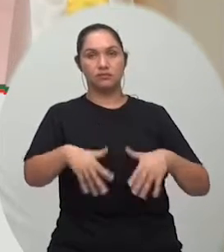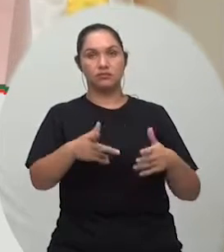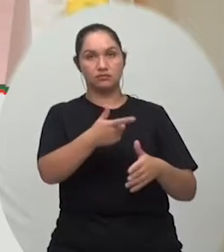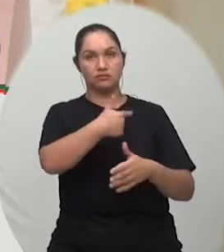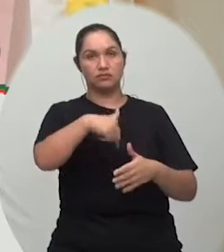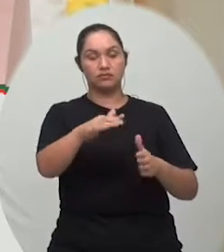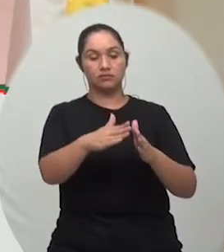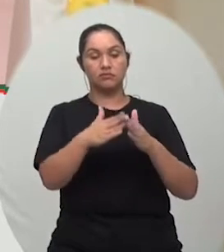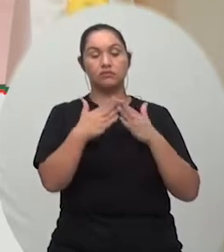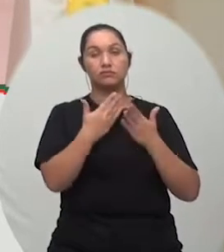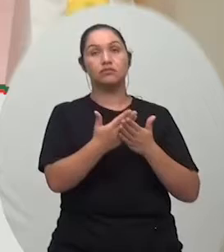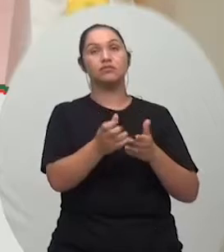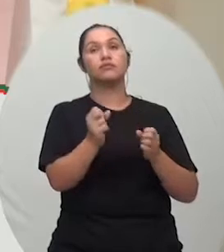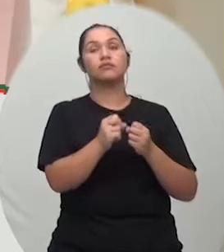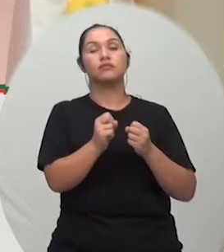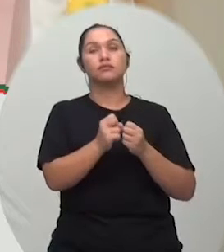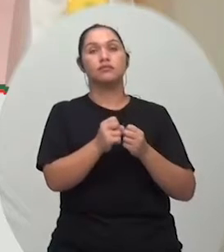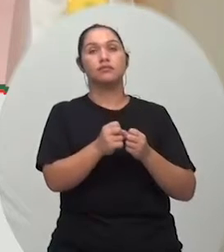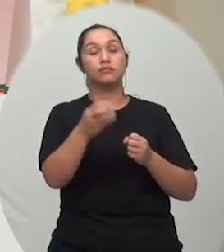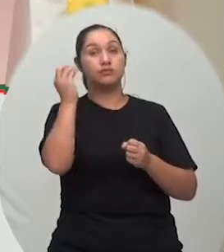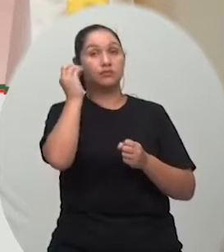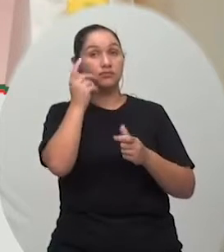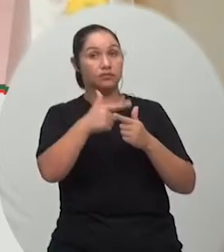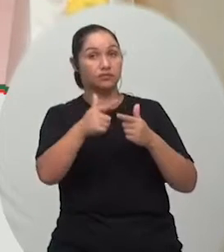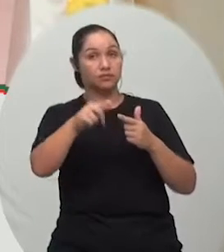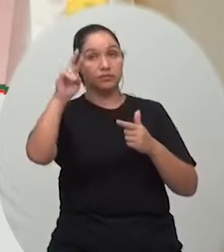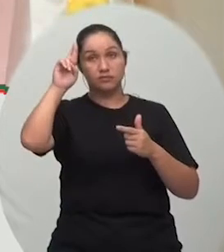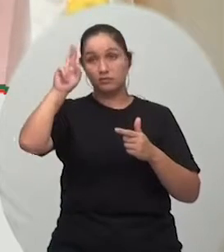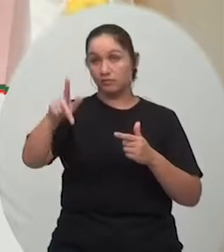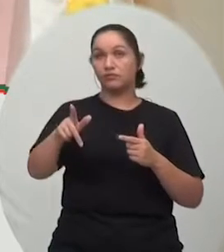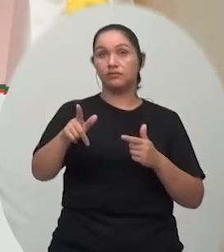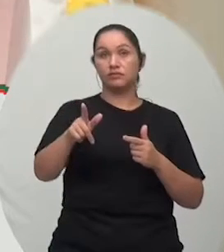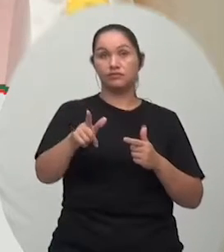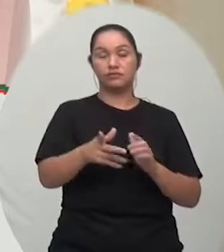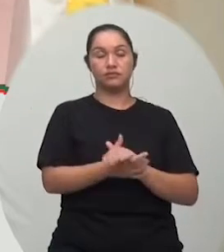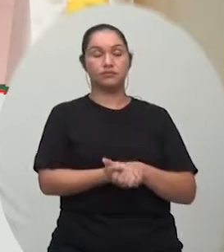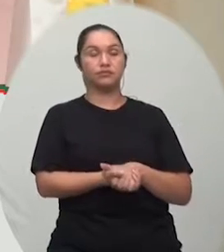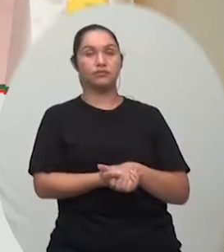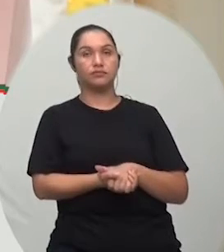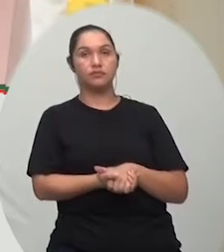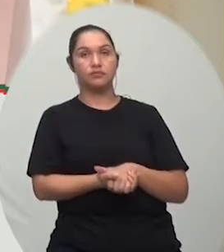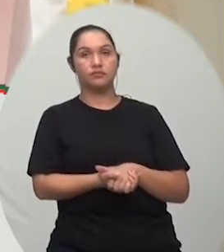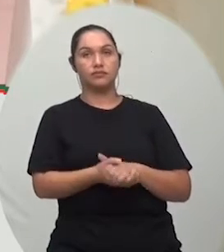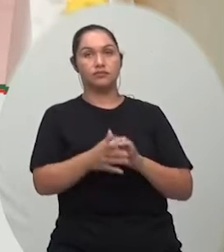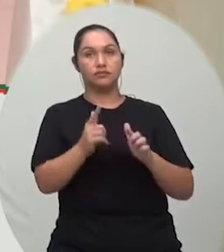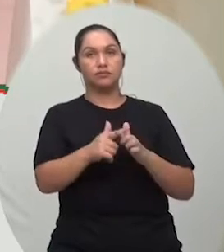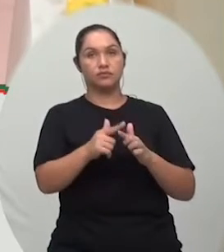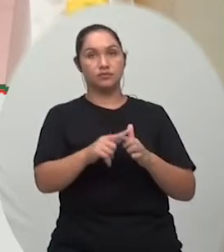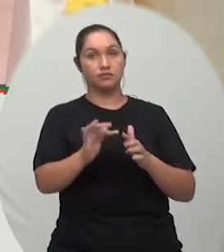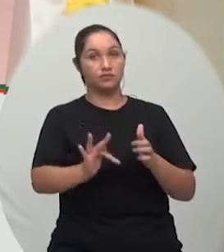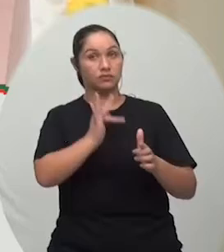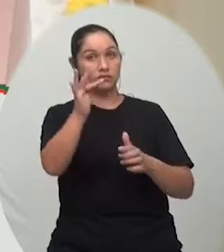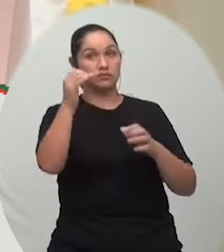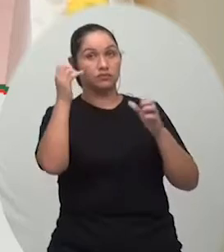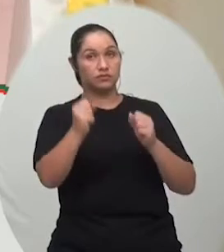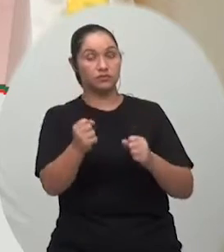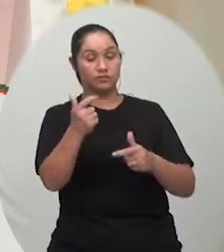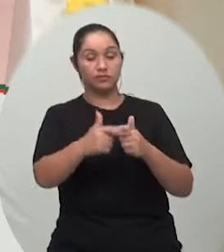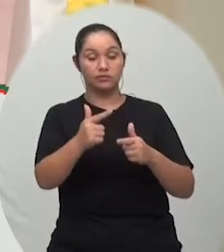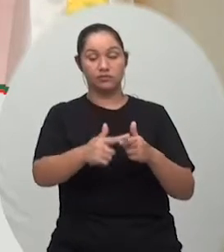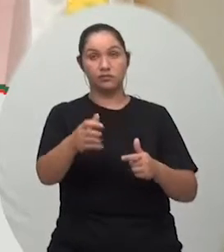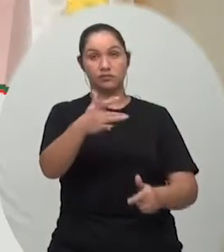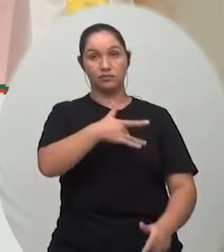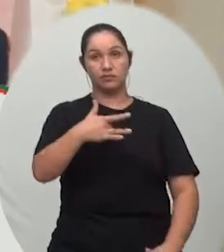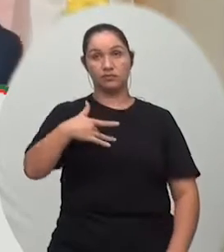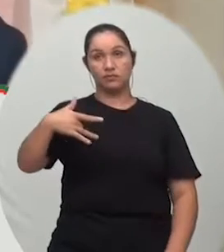esse requerimento com o intuito de resolver um problema que amanhã ou depois vai se tornar uma questão de saúde pública para o nosso